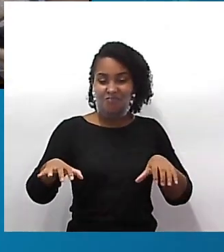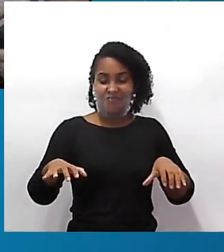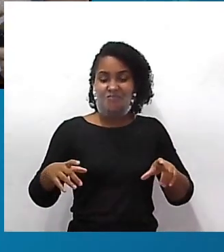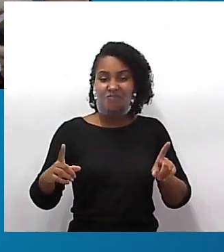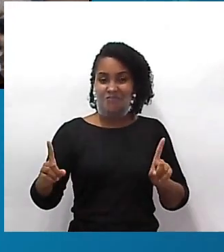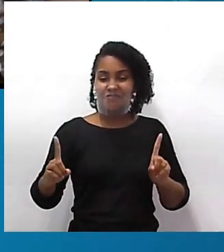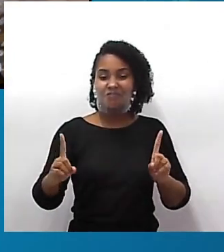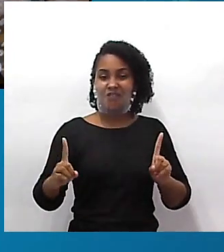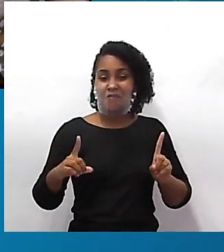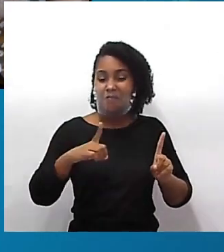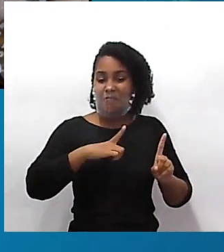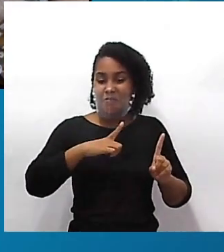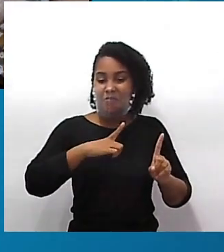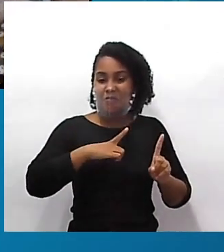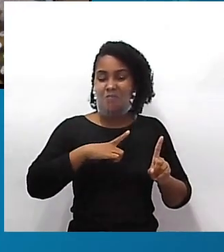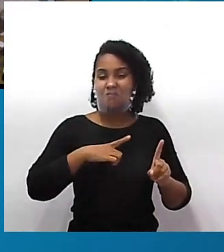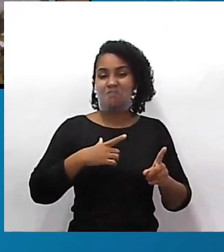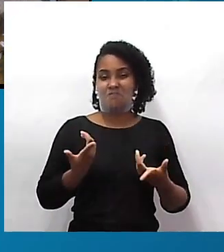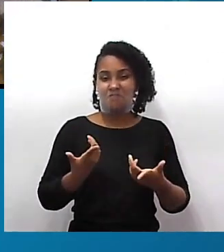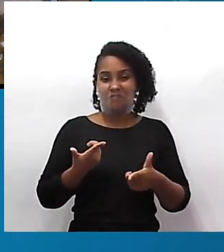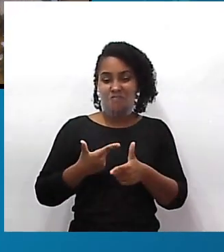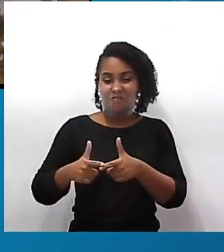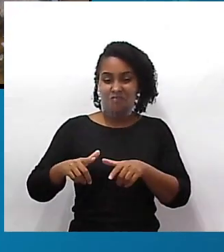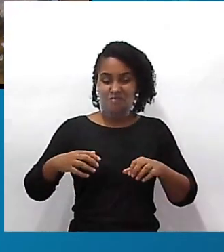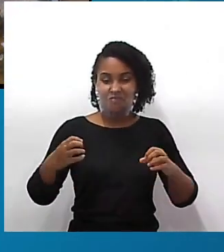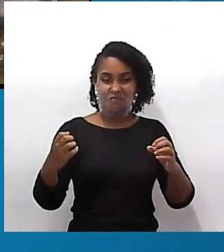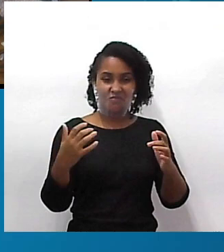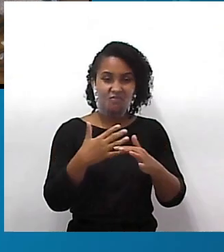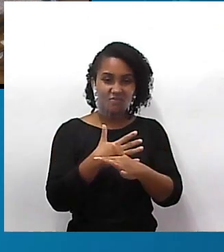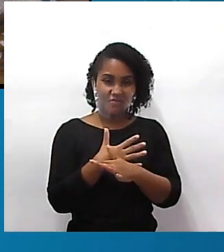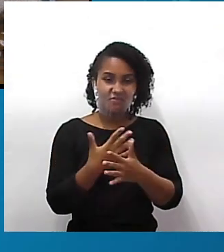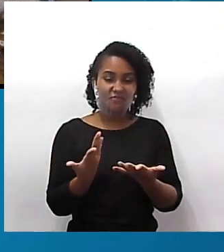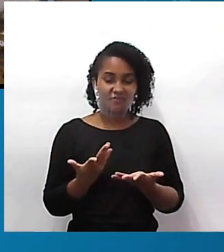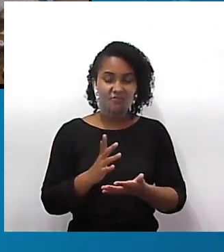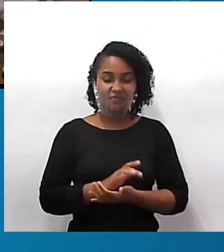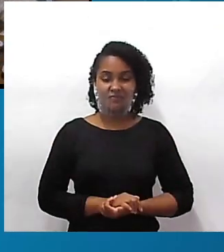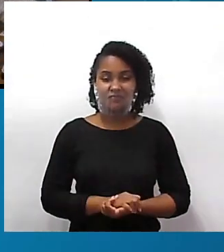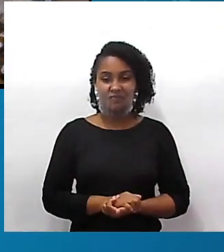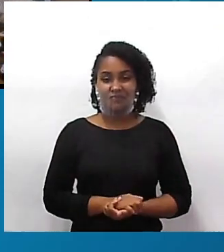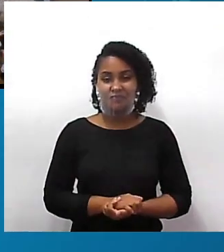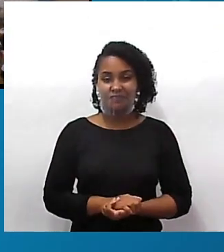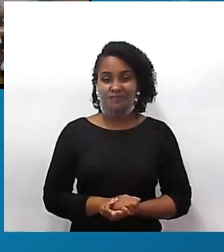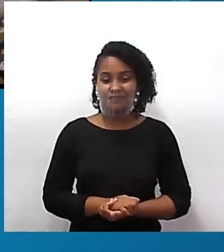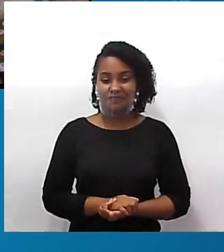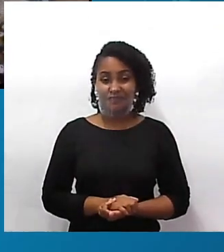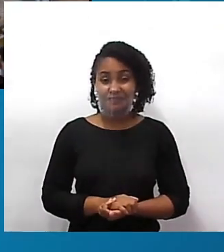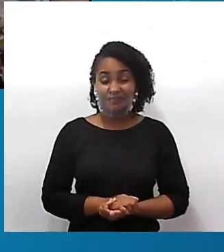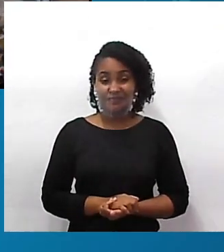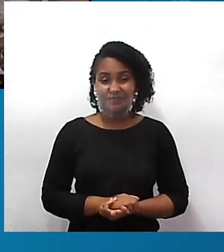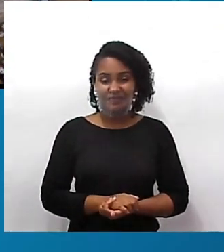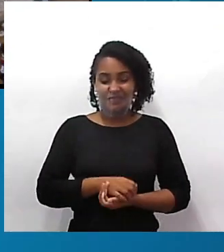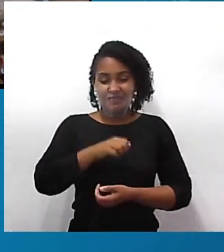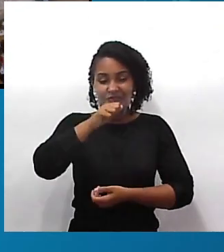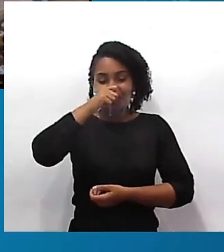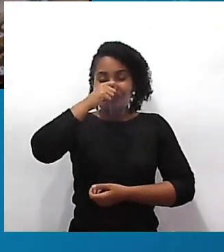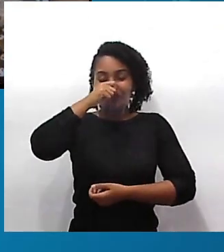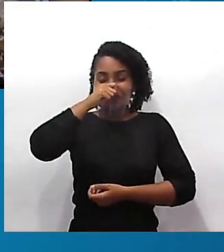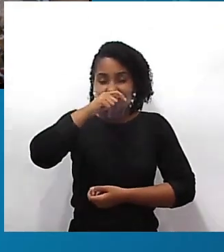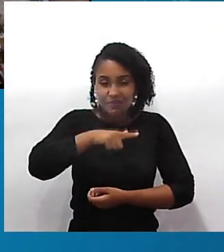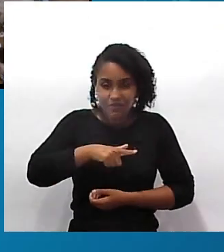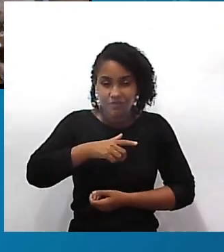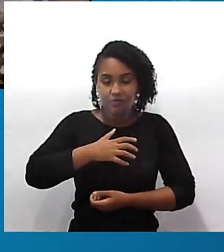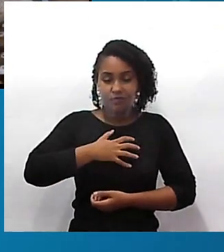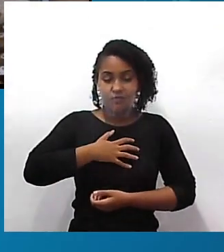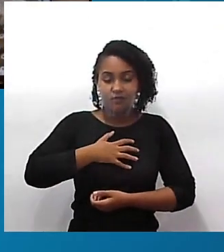saem e você vai com aquela gotícula contaminar o outro que está na sua frente. Espirro,